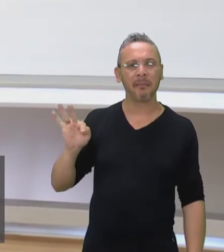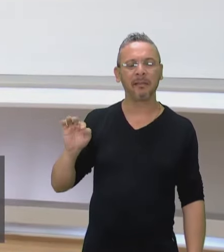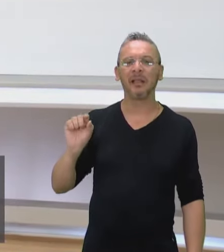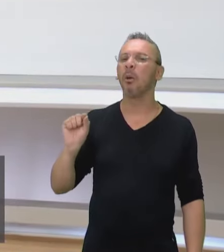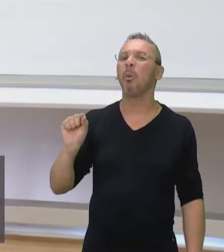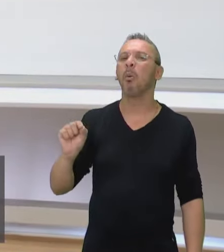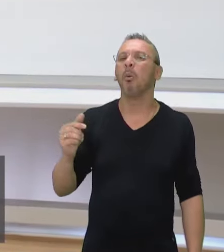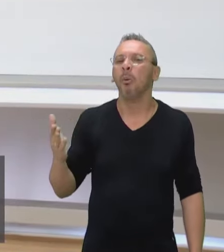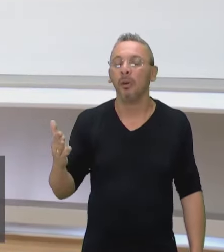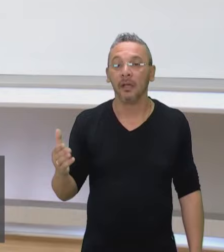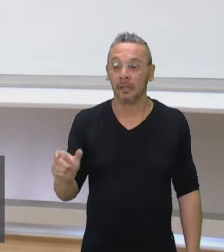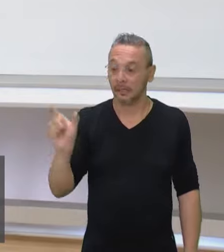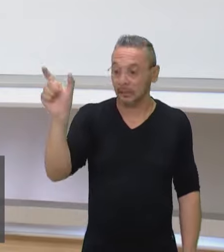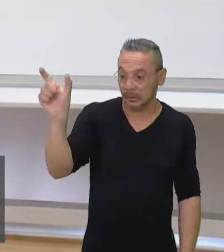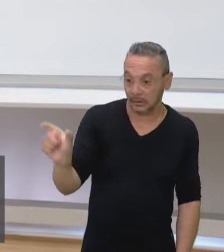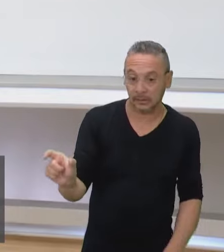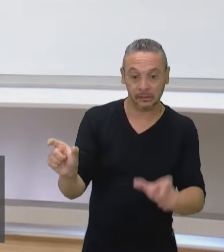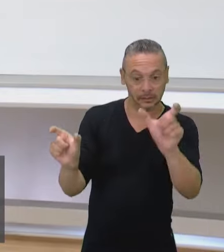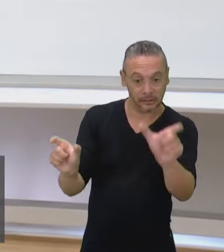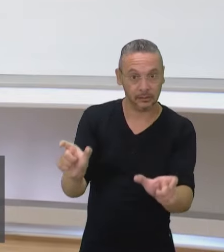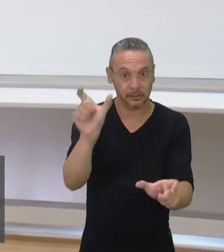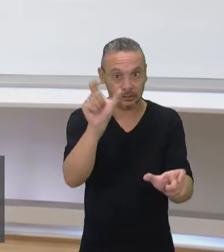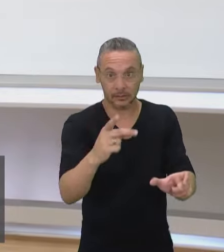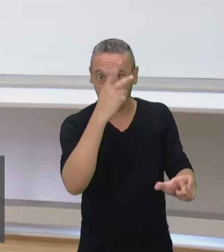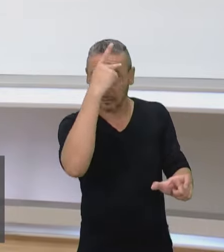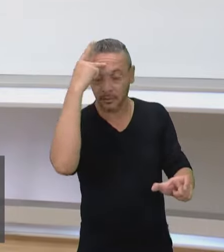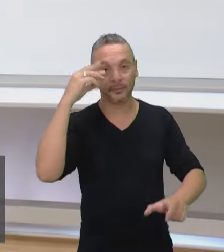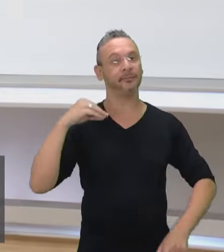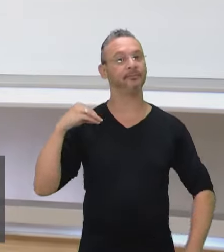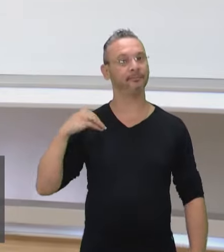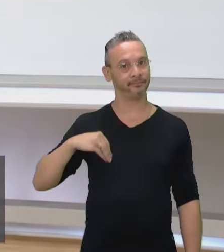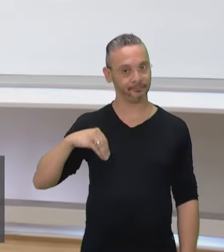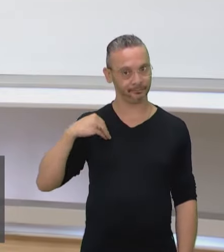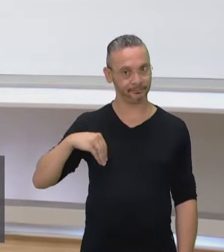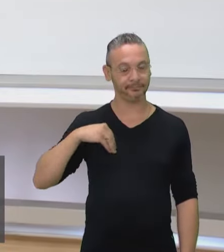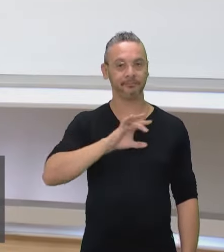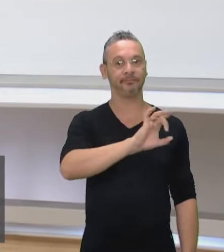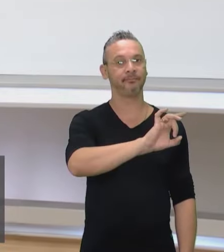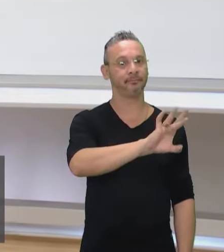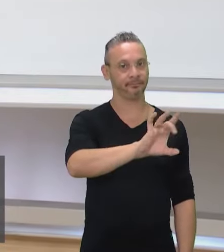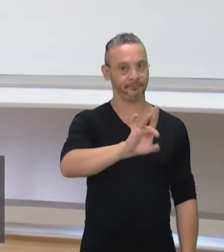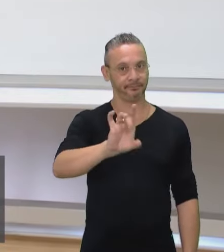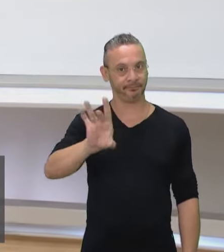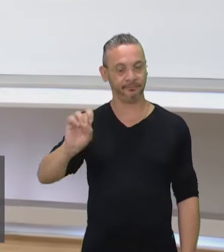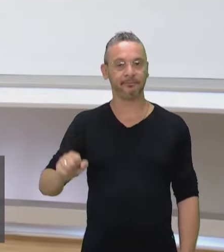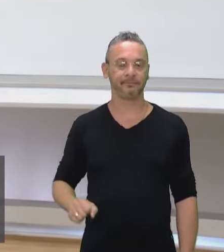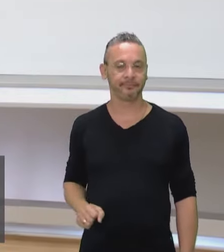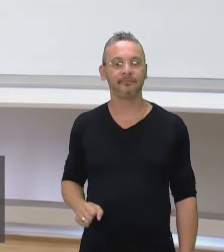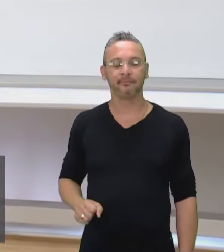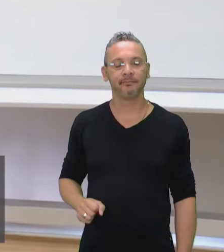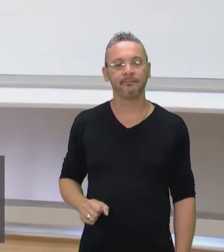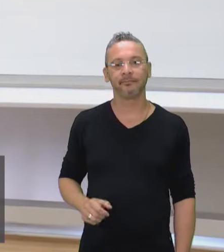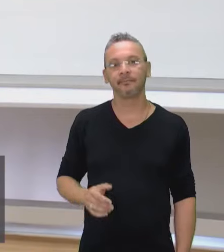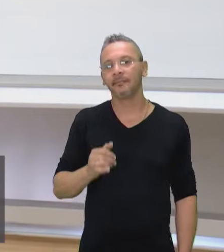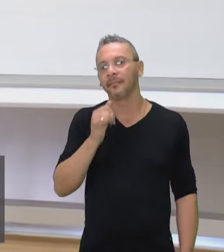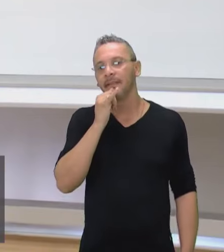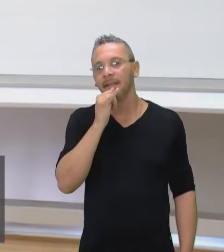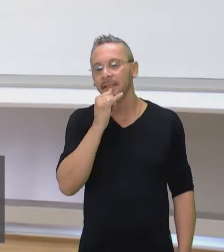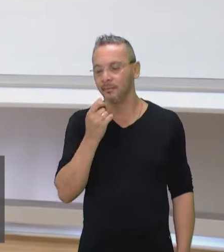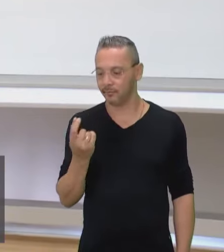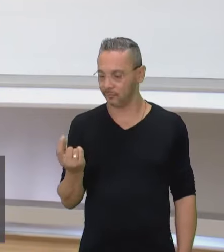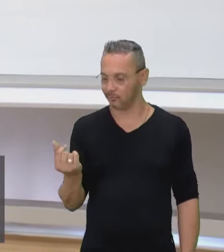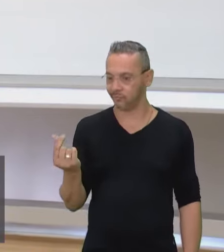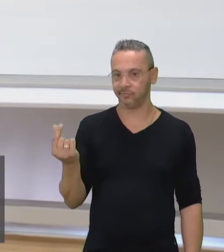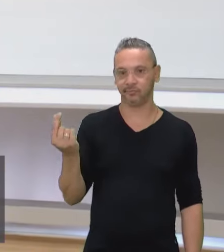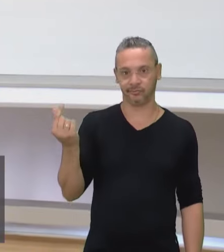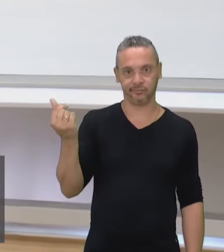per capita por cabeça, por pessoa, vamos dizer assim, por cada pessoa. Nós pegamos a riqueza,